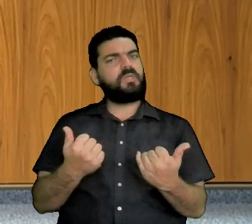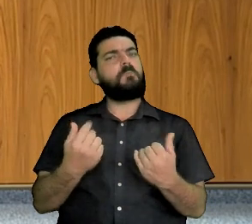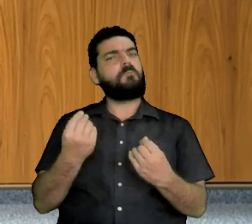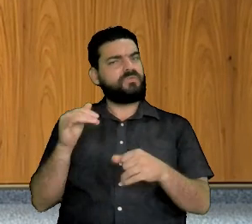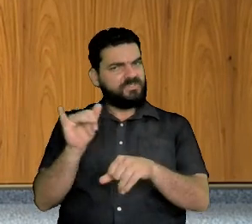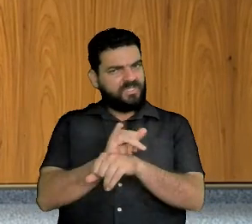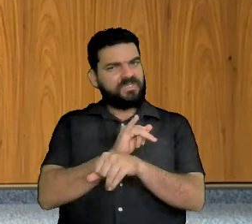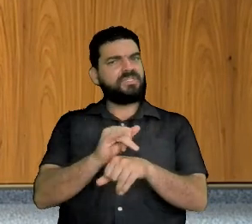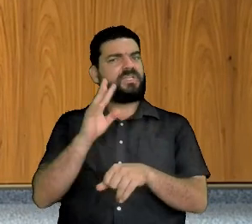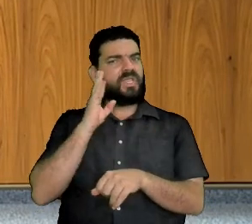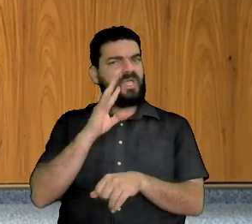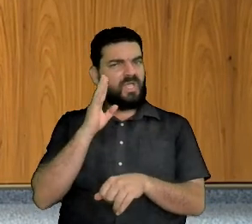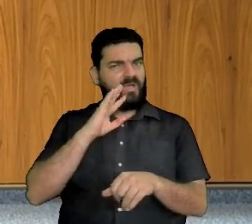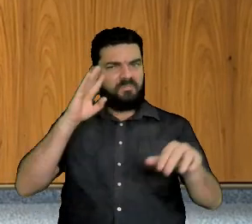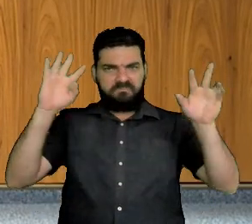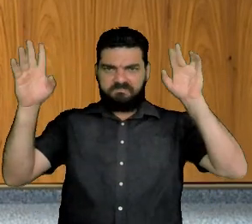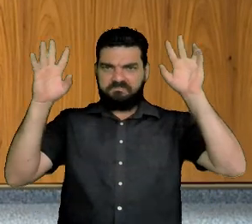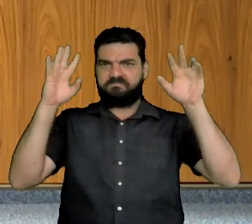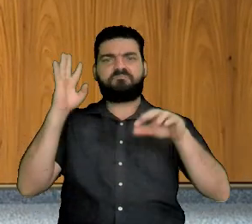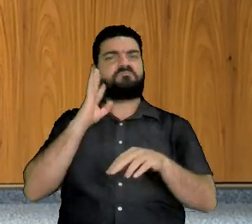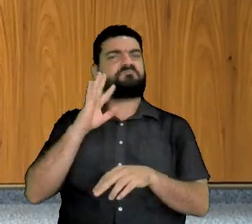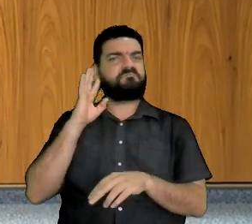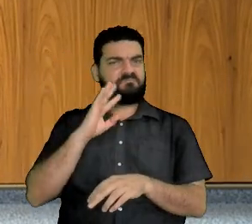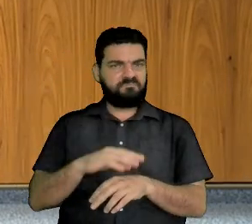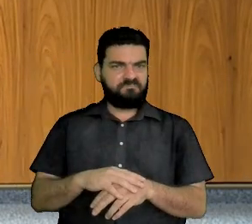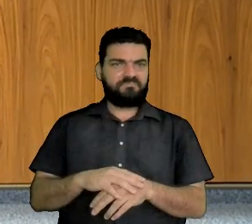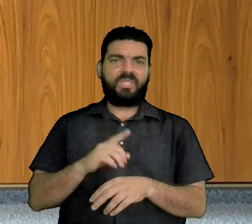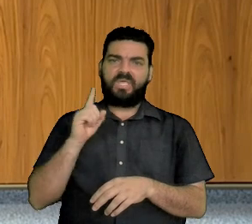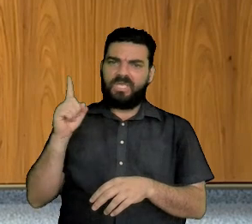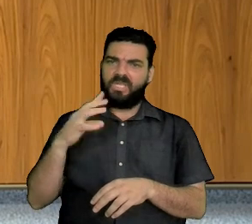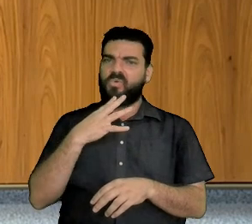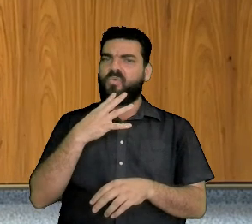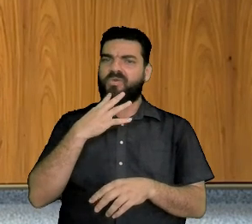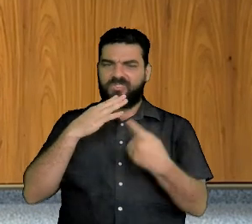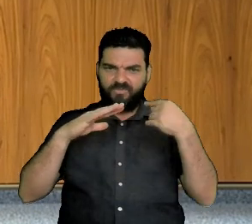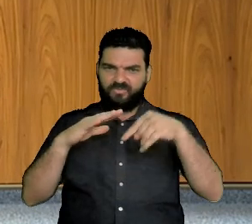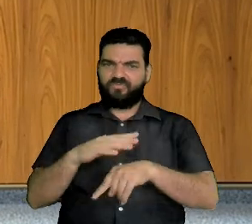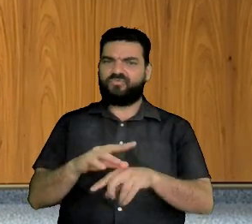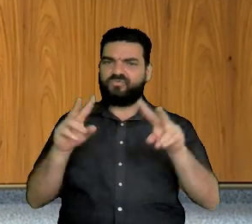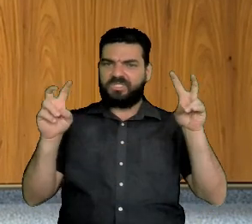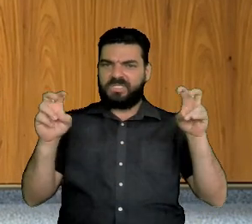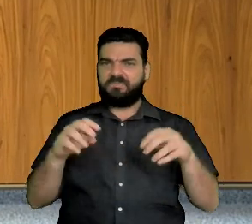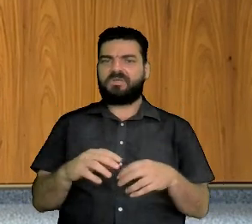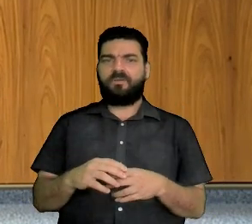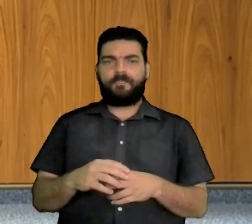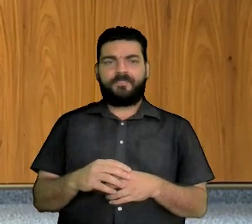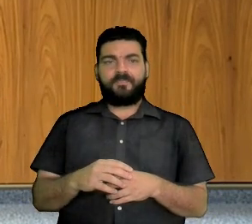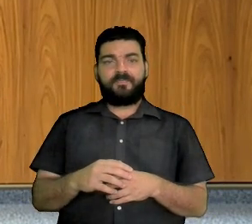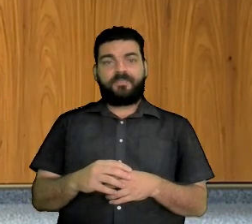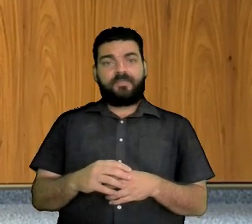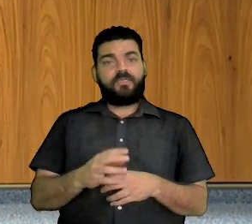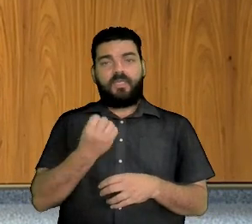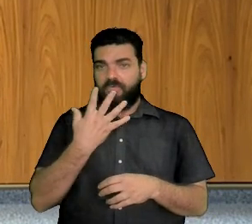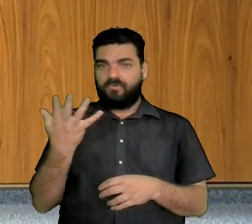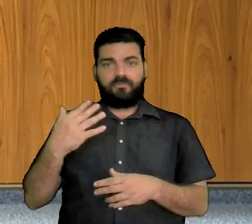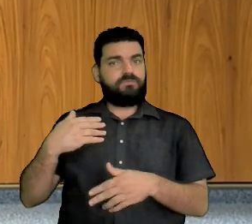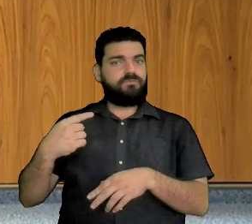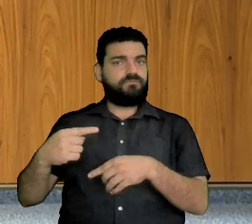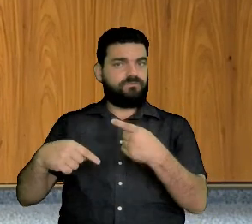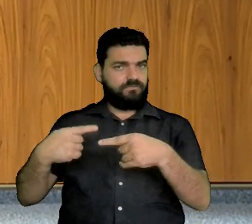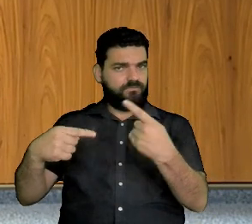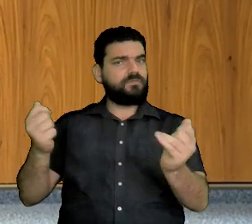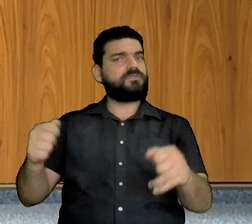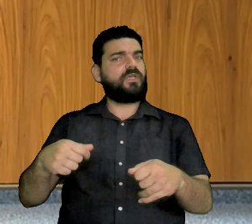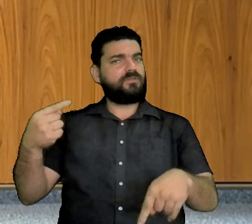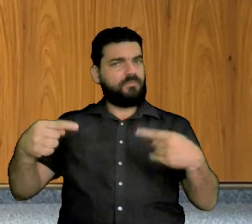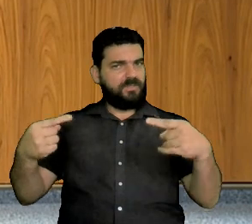10 minutos, mas ele falou lançou luzes sobre pontos muito importantes, que tem uma profundidade muito grande